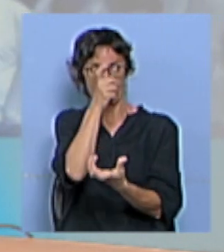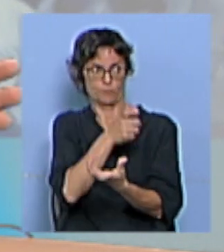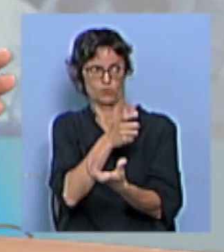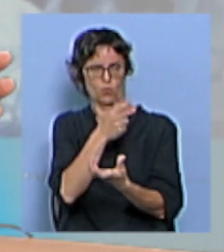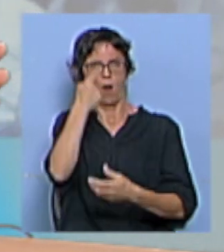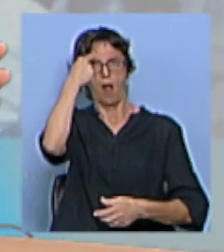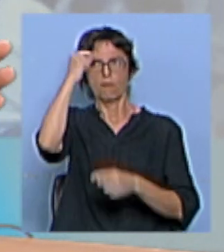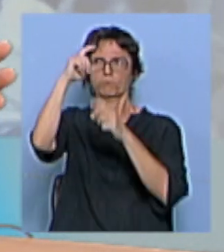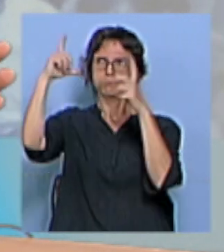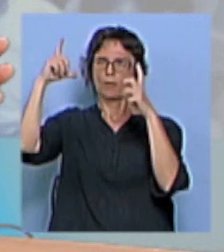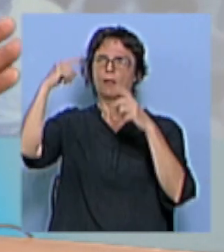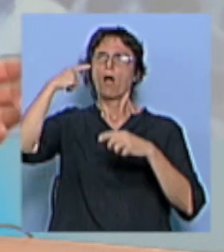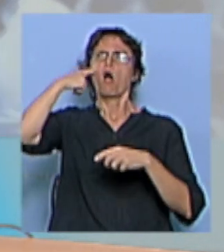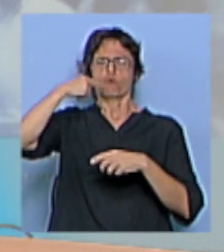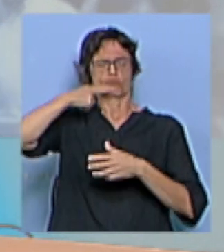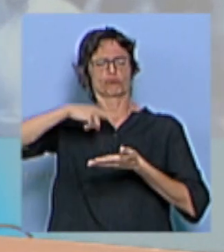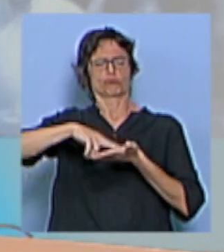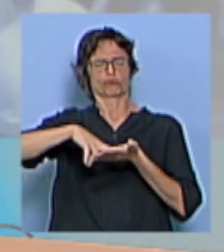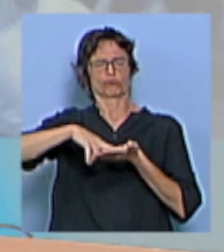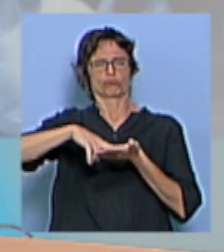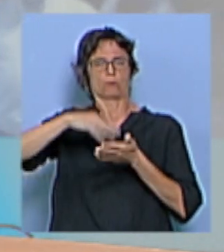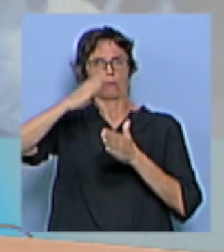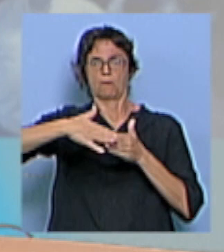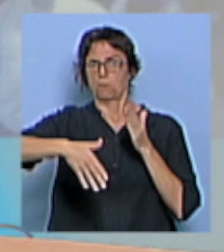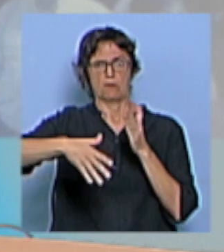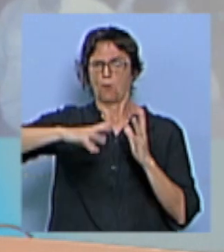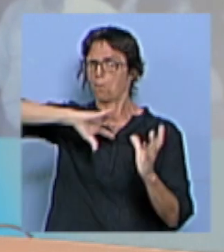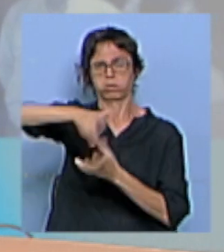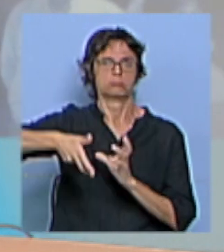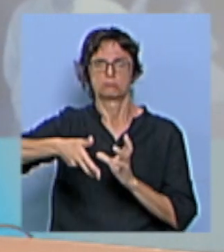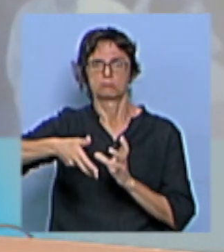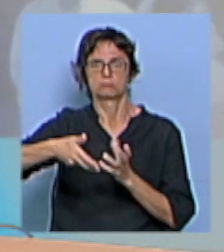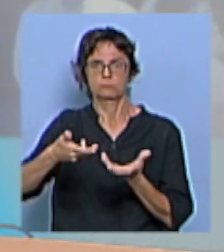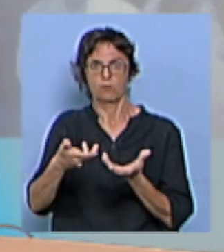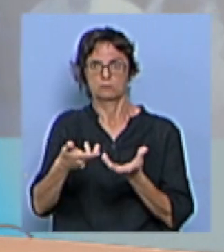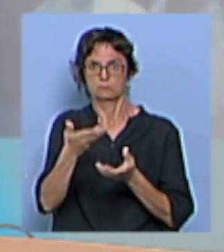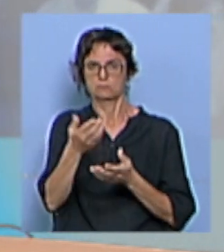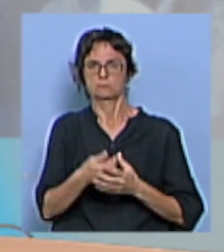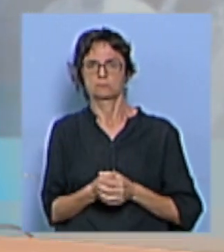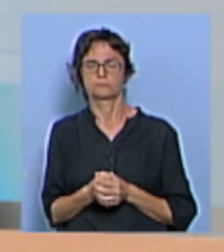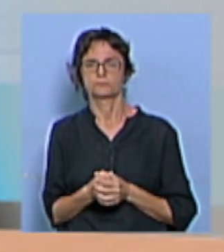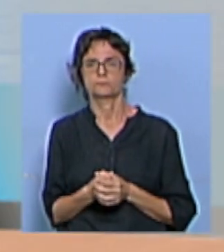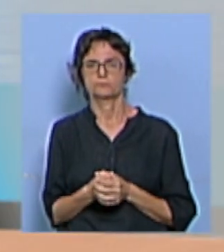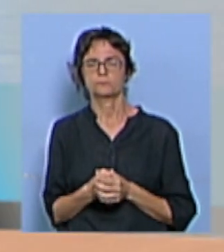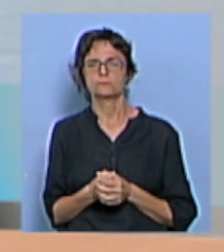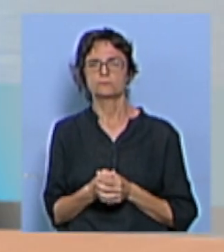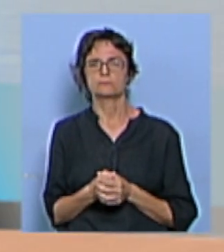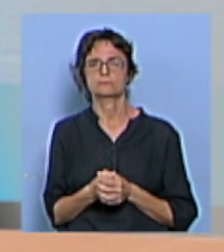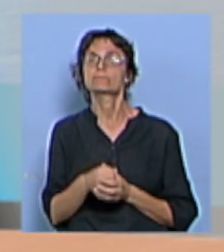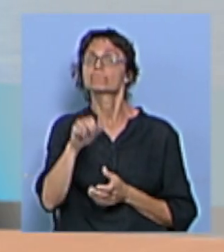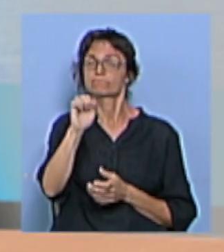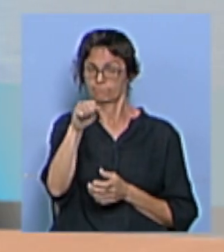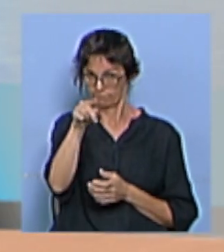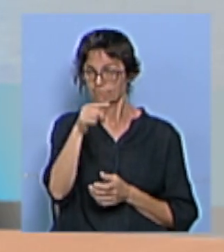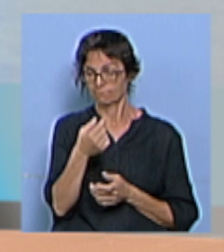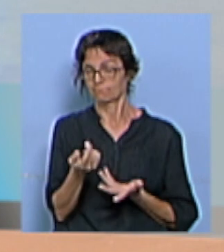tinham e seguranças que possuíam, deixaram de ser seguras quase da noite para o dia, não é? Bem, isso